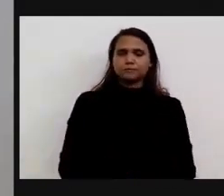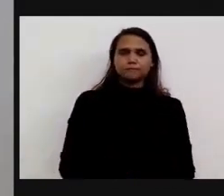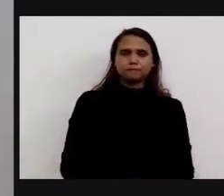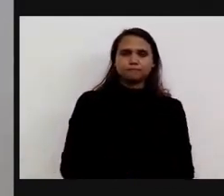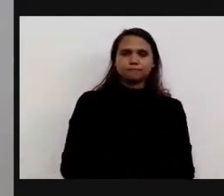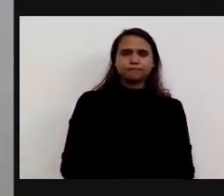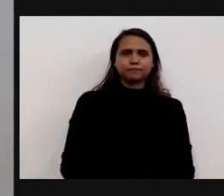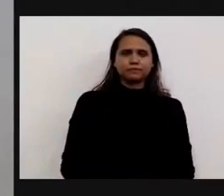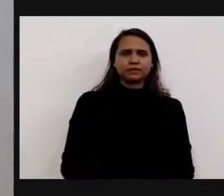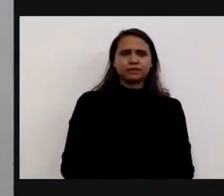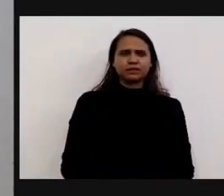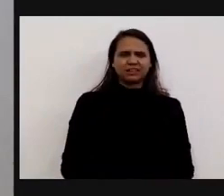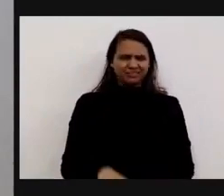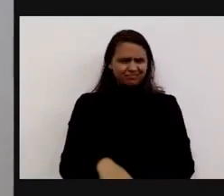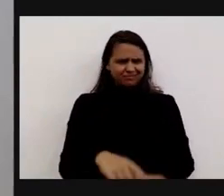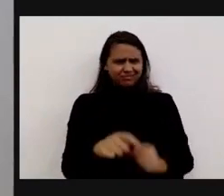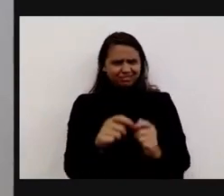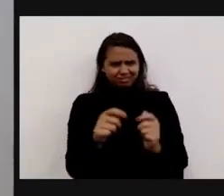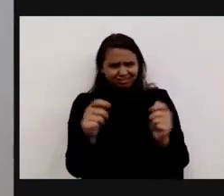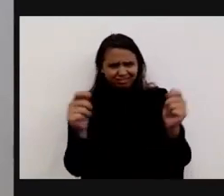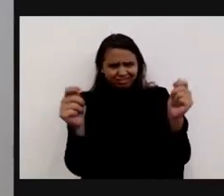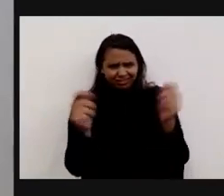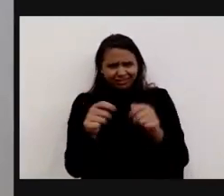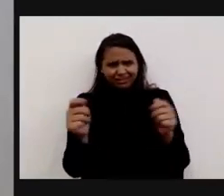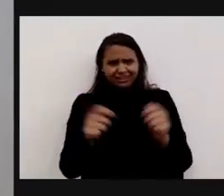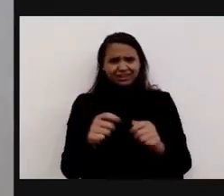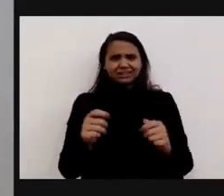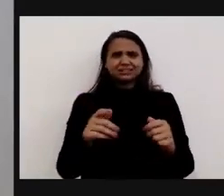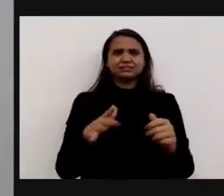é possível ser feliz no trabalho